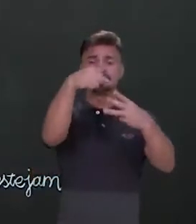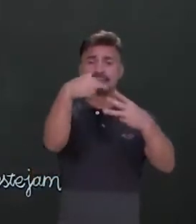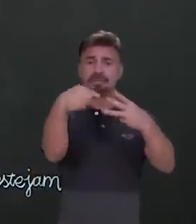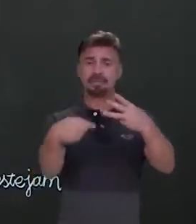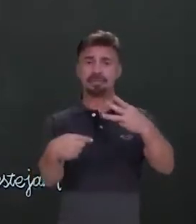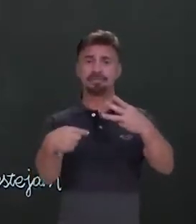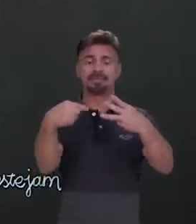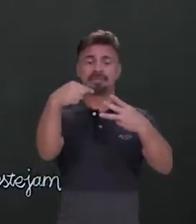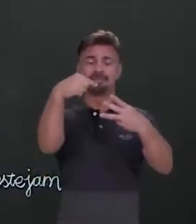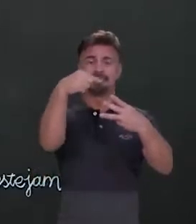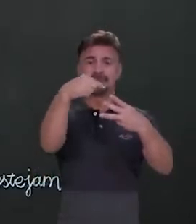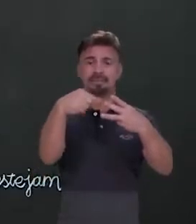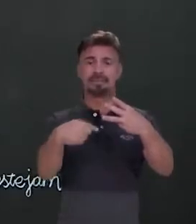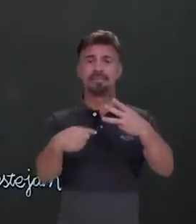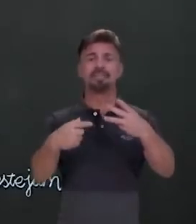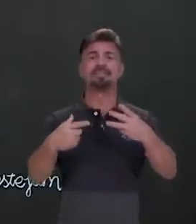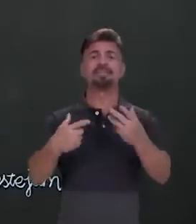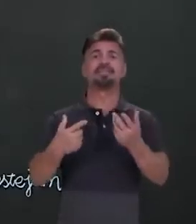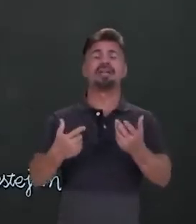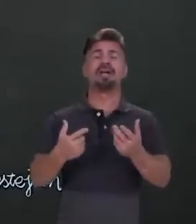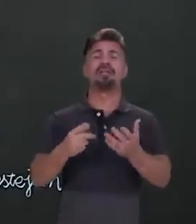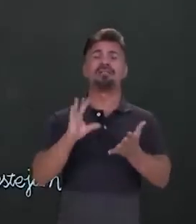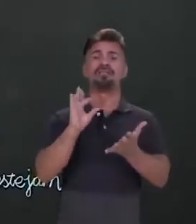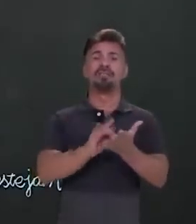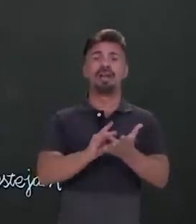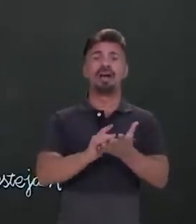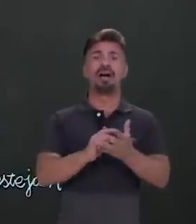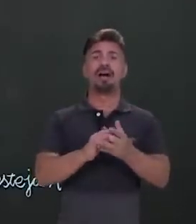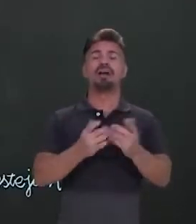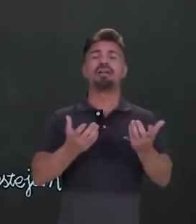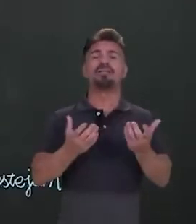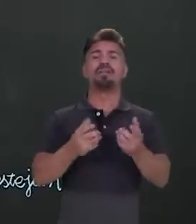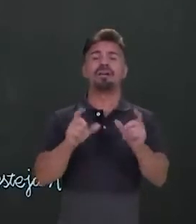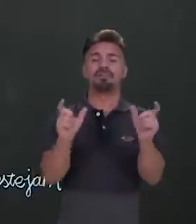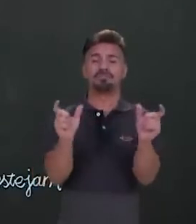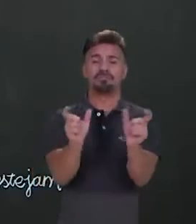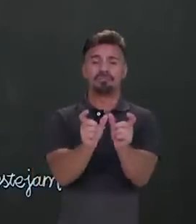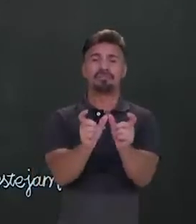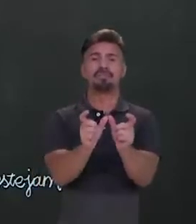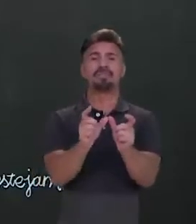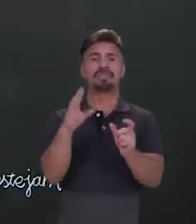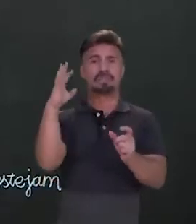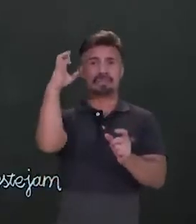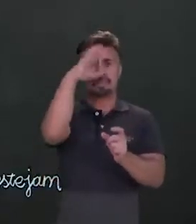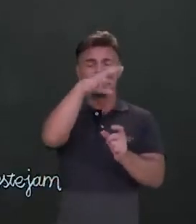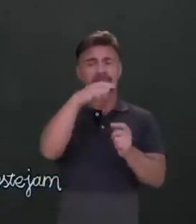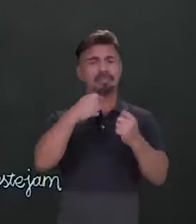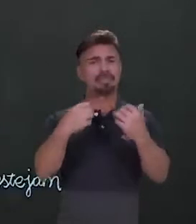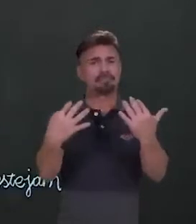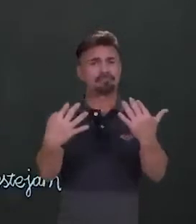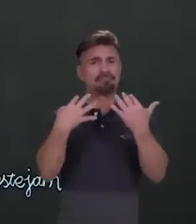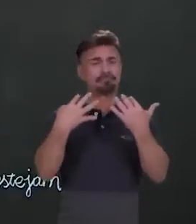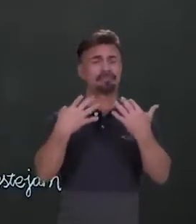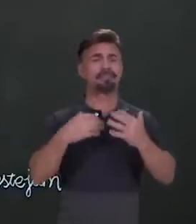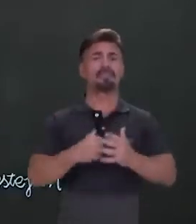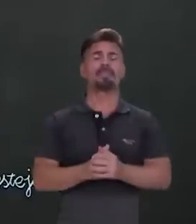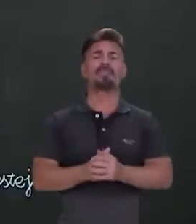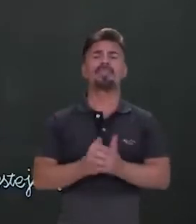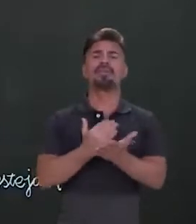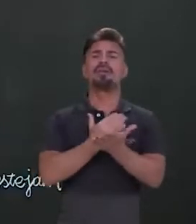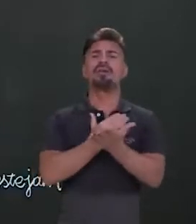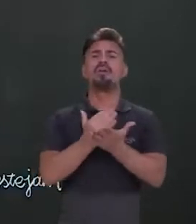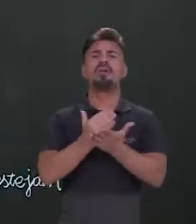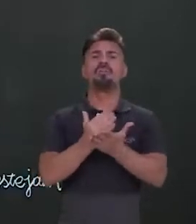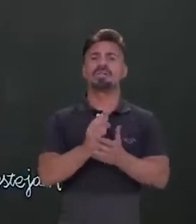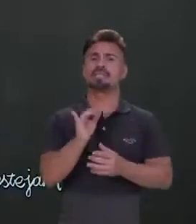um desses três tipos. Ou seja, esse período de fato ele é composto, ele é complexo, ele é delicado e merece a nossa atenção. Vamos